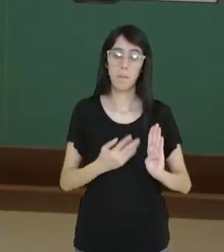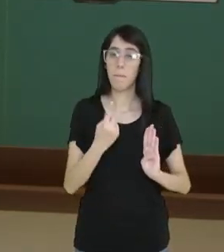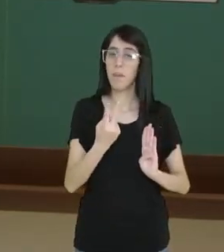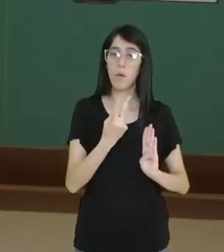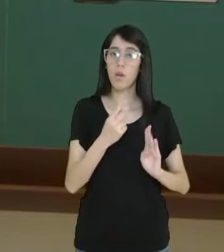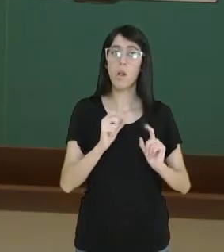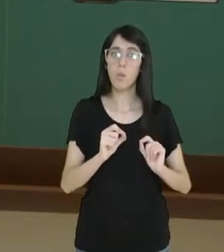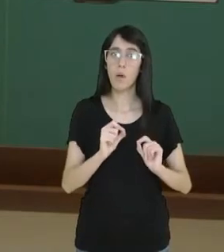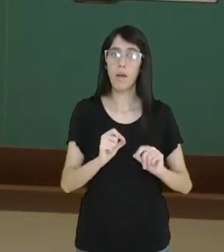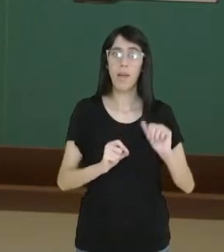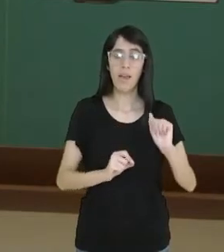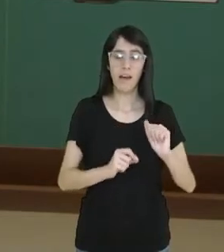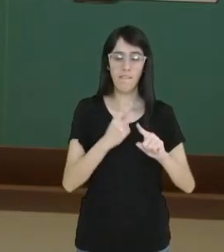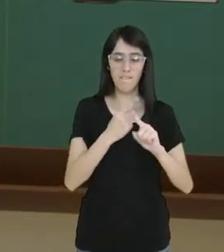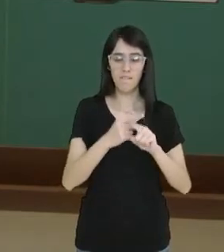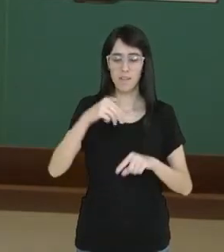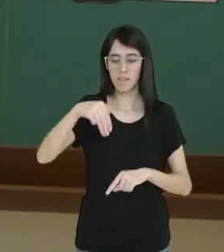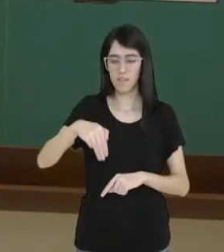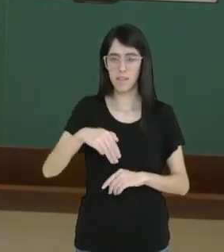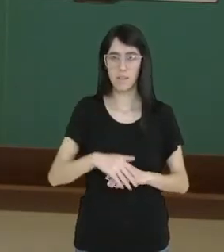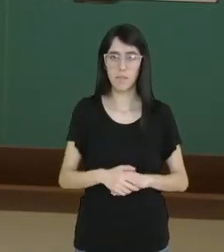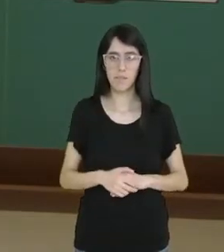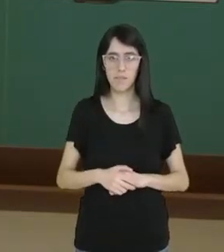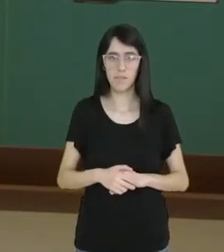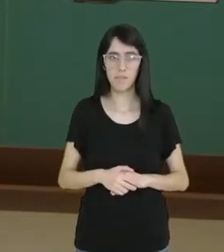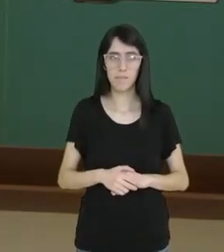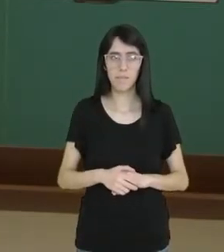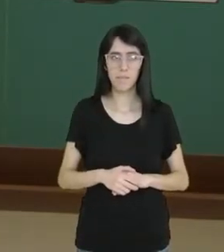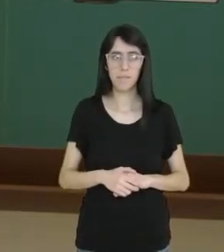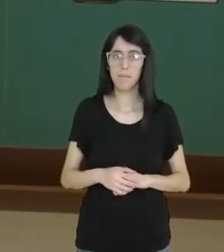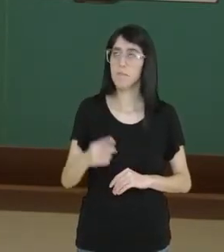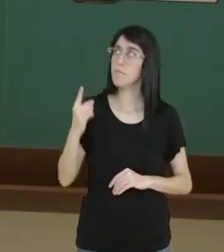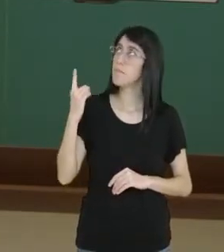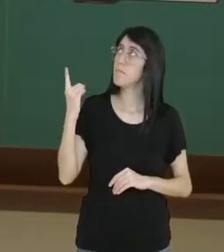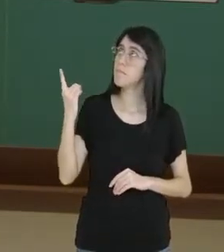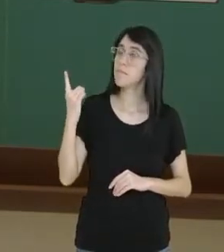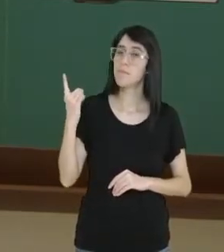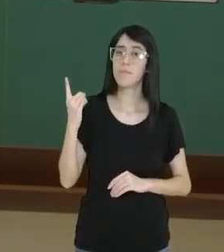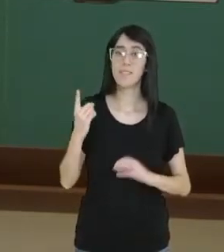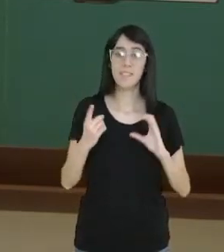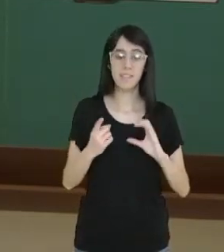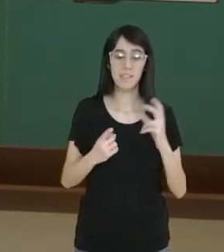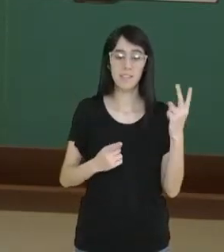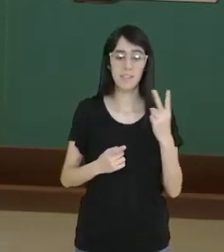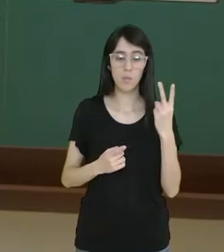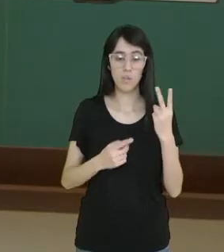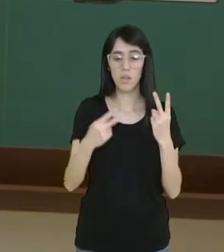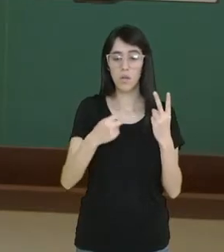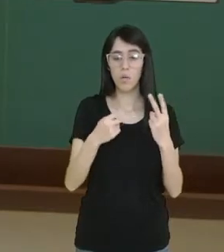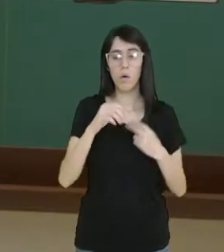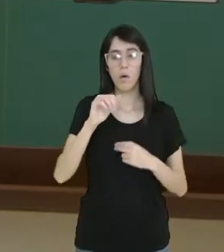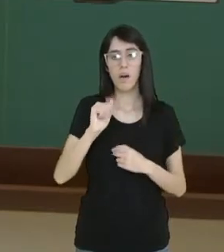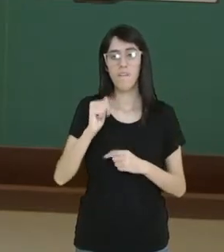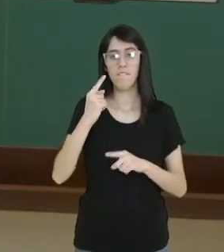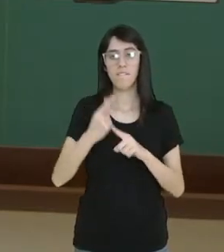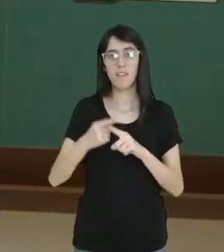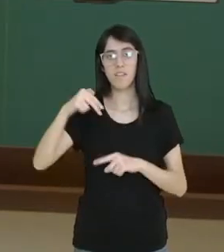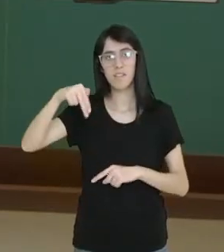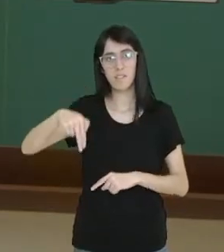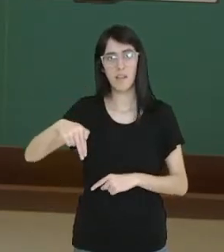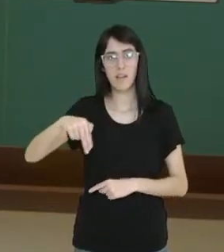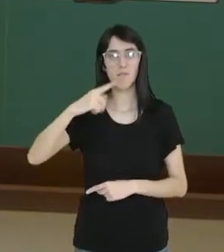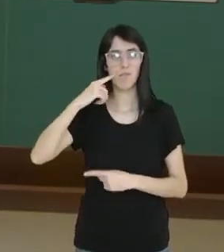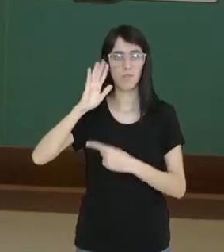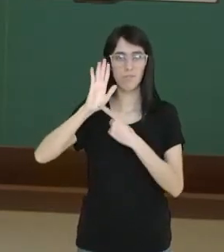vezes m e o c ao quadrado é a vezes n, ok? Então o que que nós fazemos aqui? A, coloca o a em